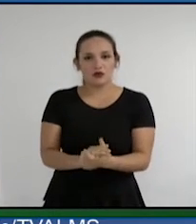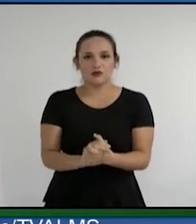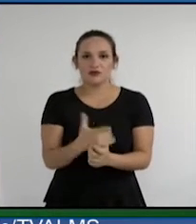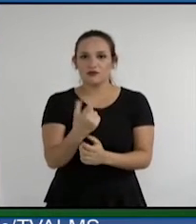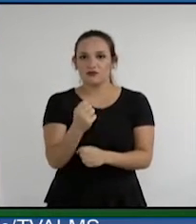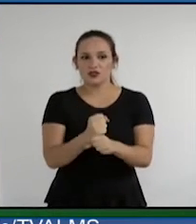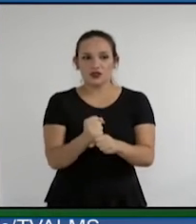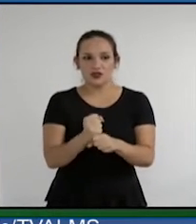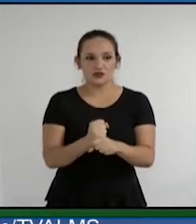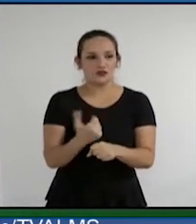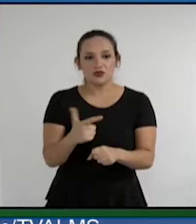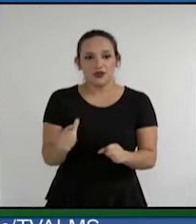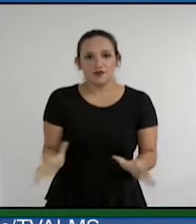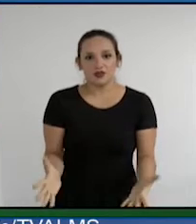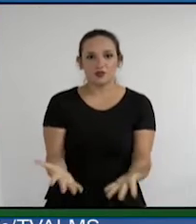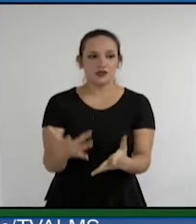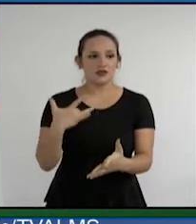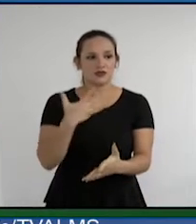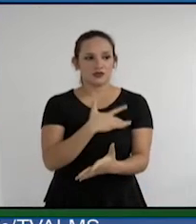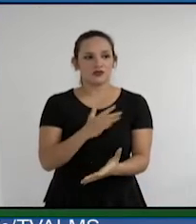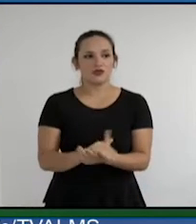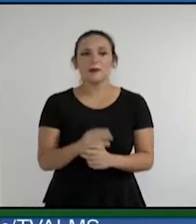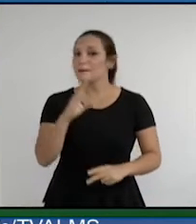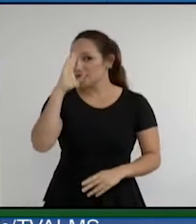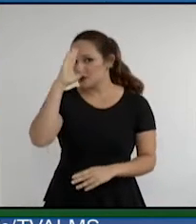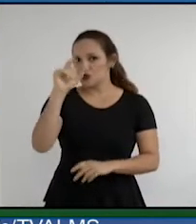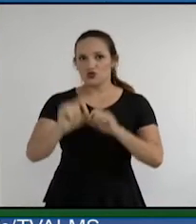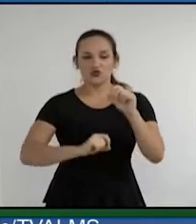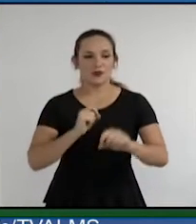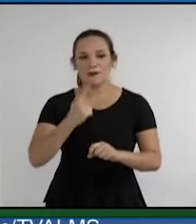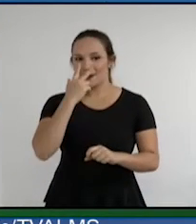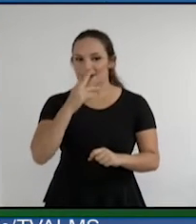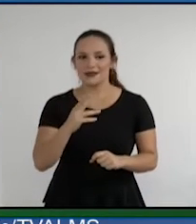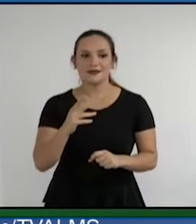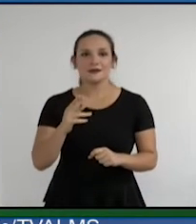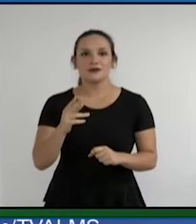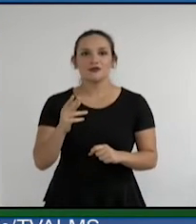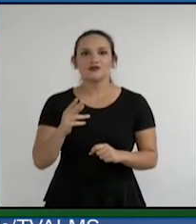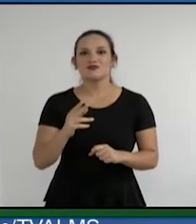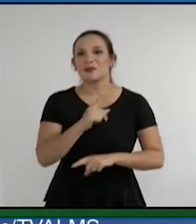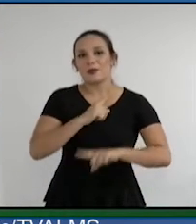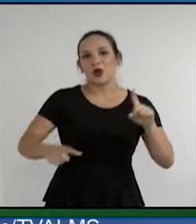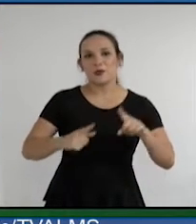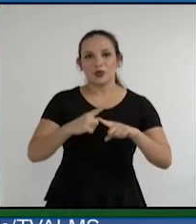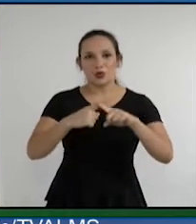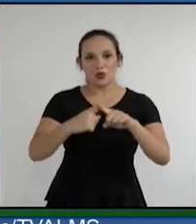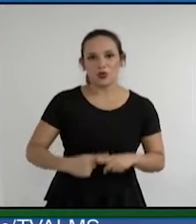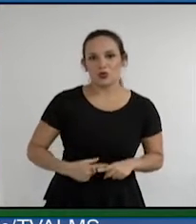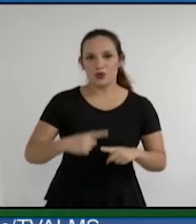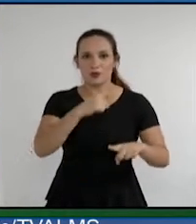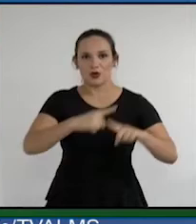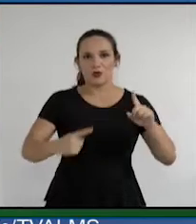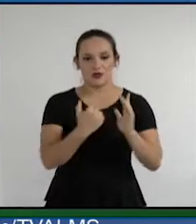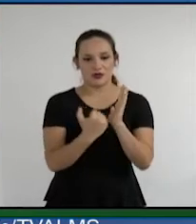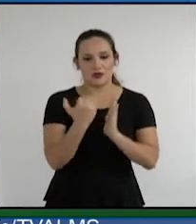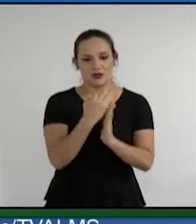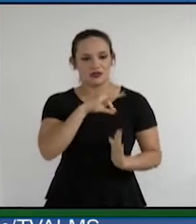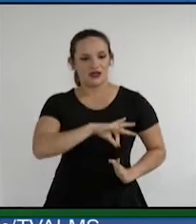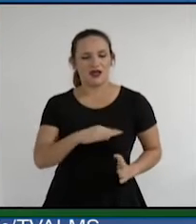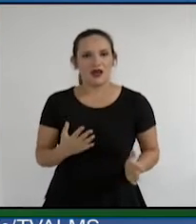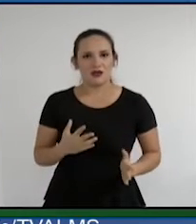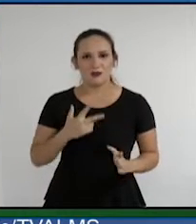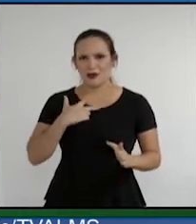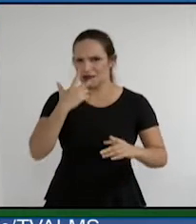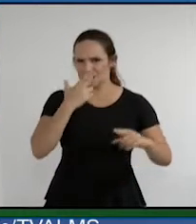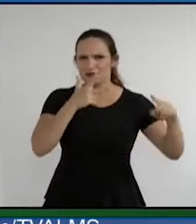e particularmente em relação ao funcionalismo público, proibindo de concurso, proibindo de aumento. Tudo isso é